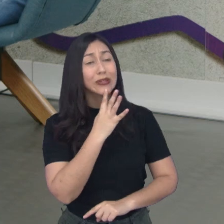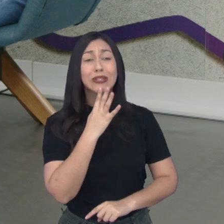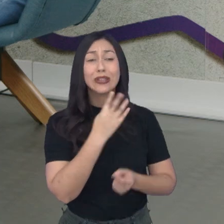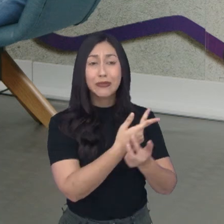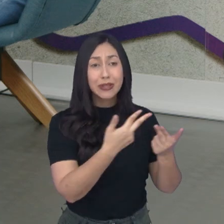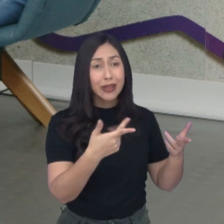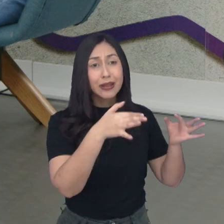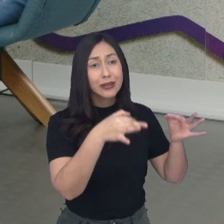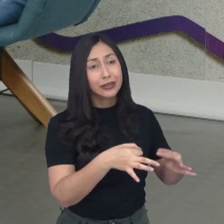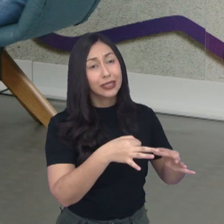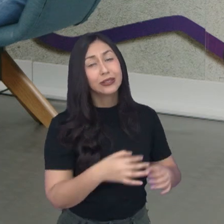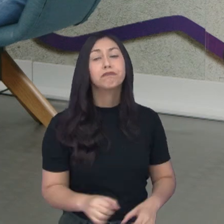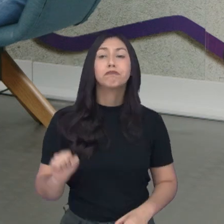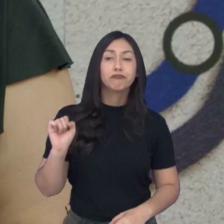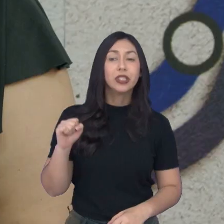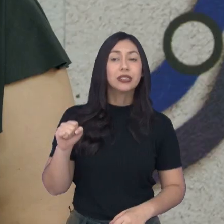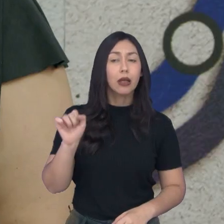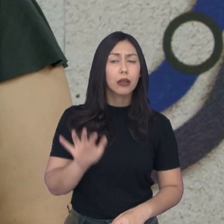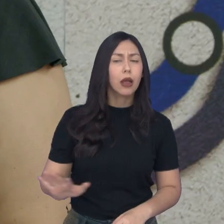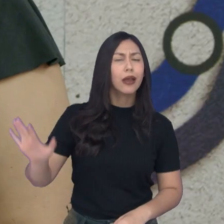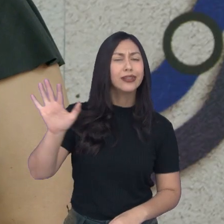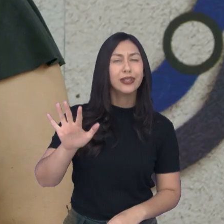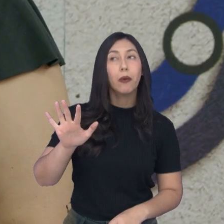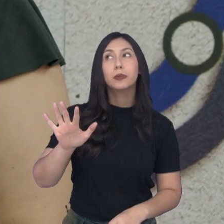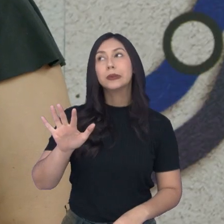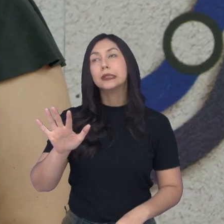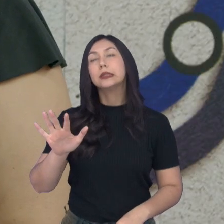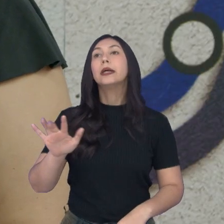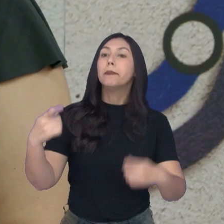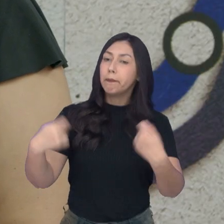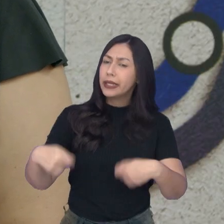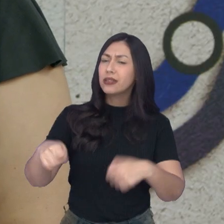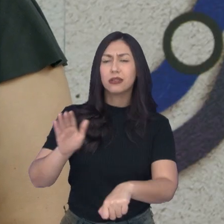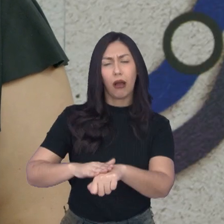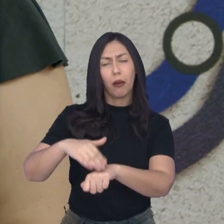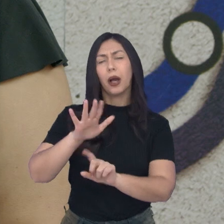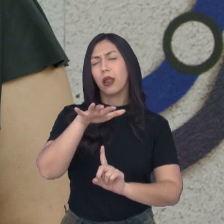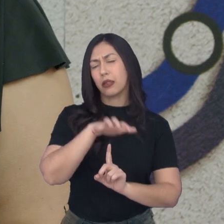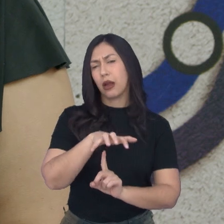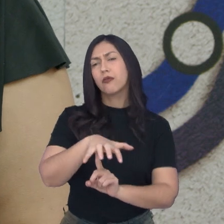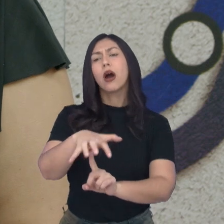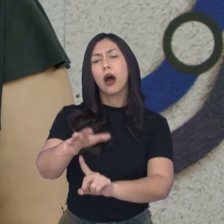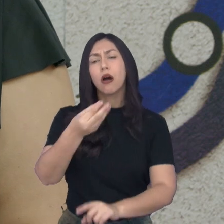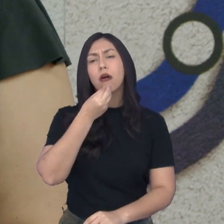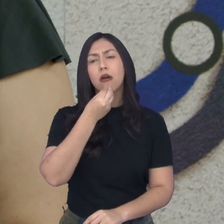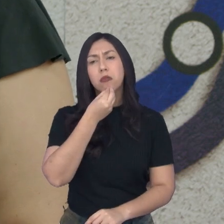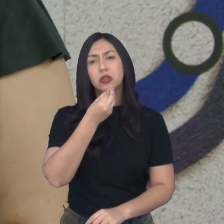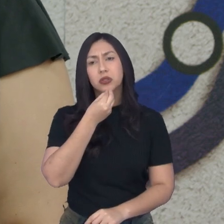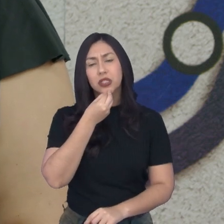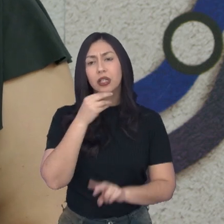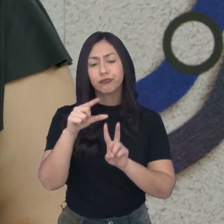né? Sim, sim. Aqui na região a gente ainda é muito carente de feiras, né? De oportunidades para o